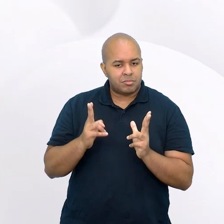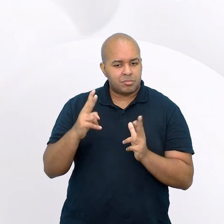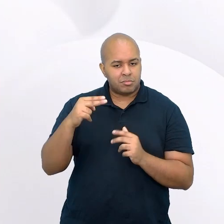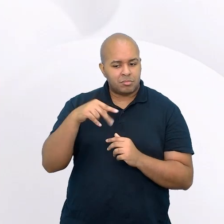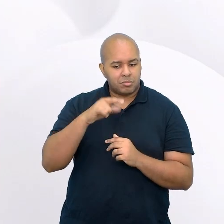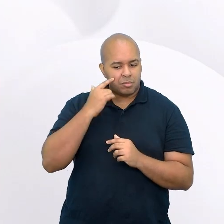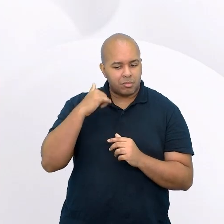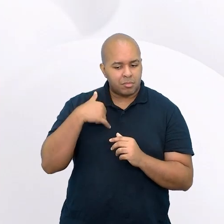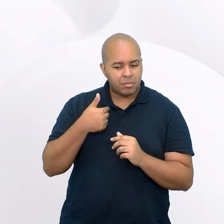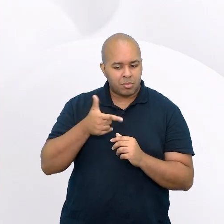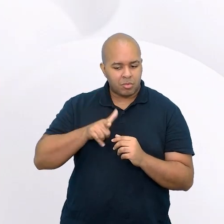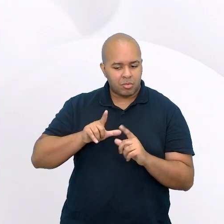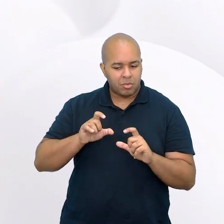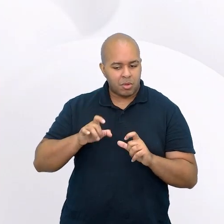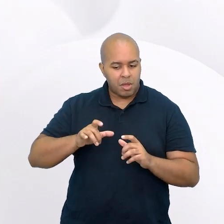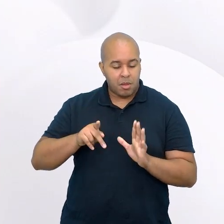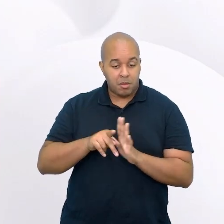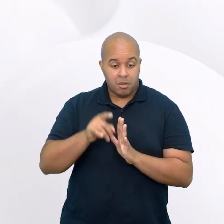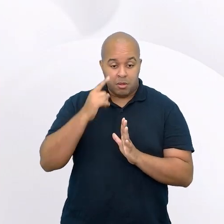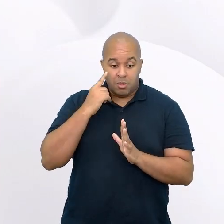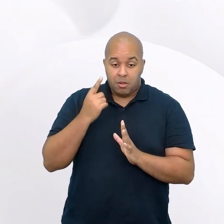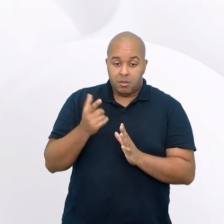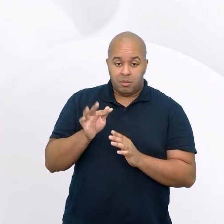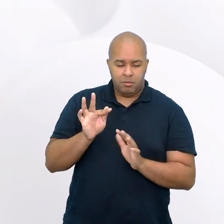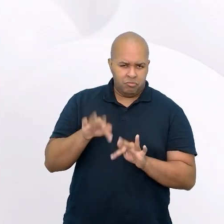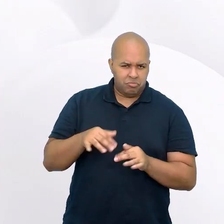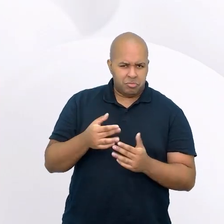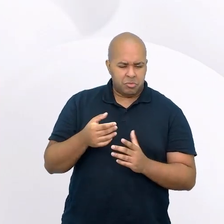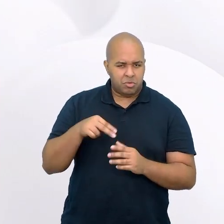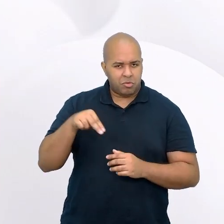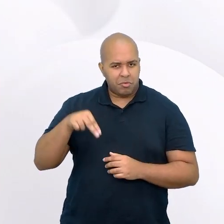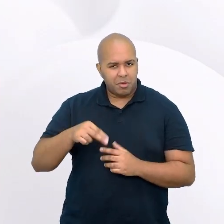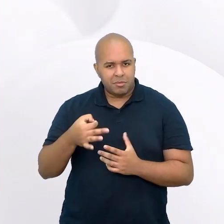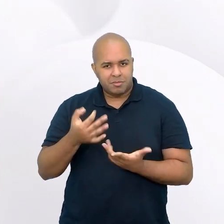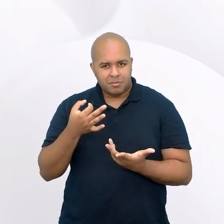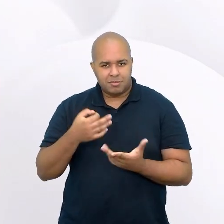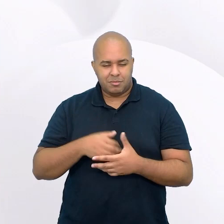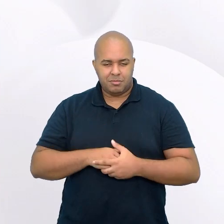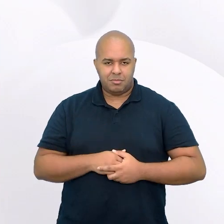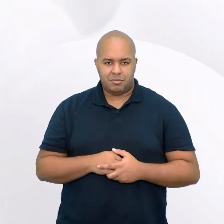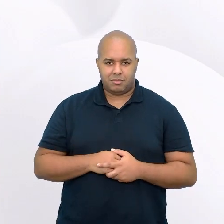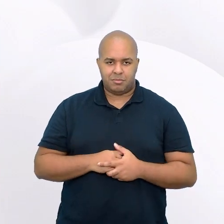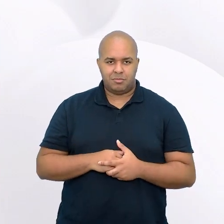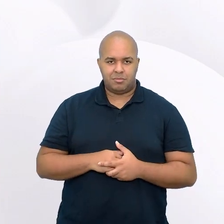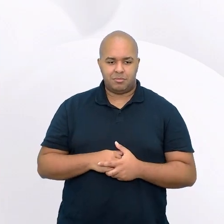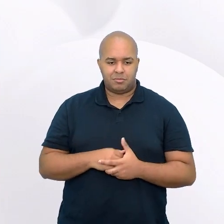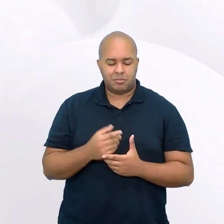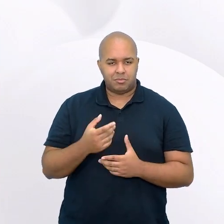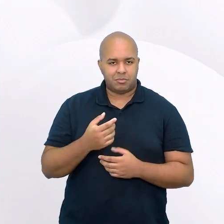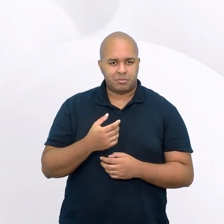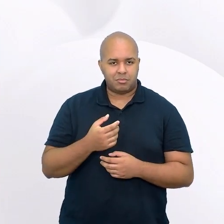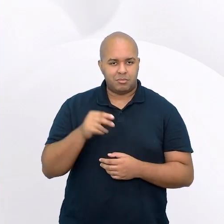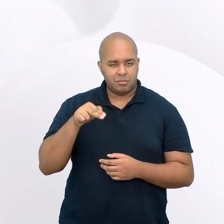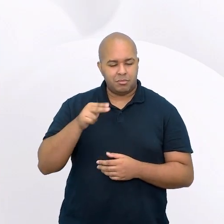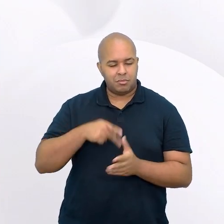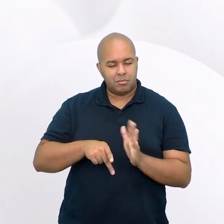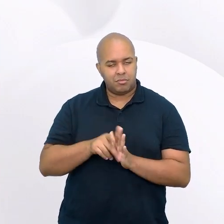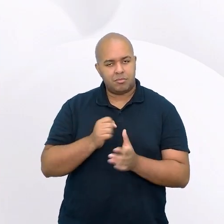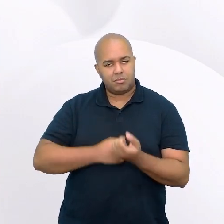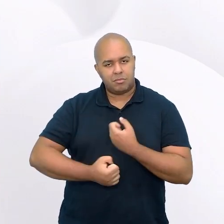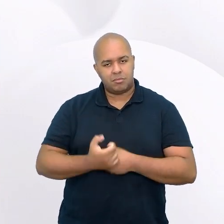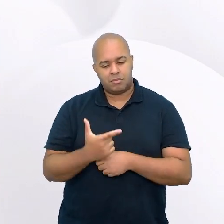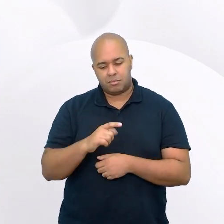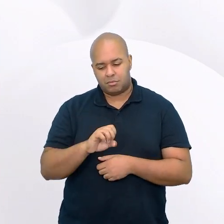aqui a gente utilizou Aqui é do final de novembro de 2022